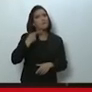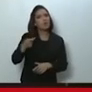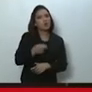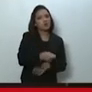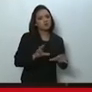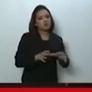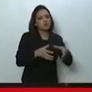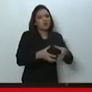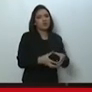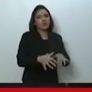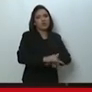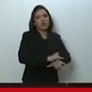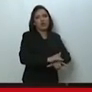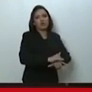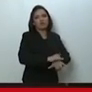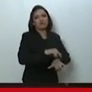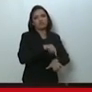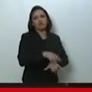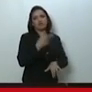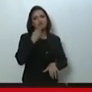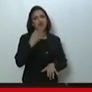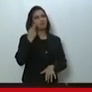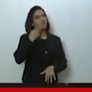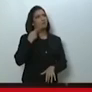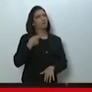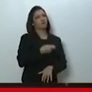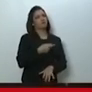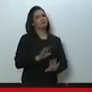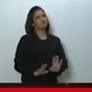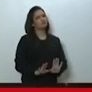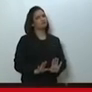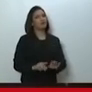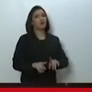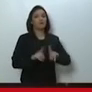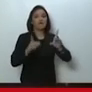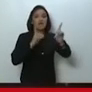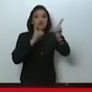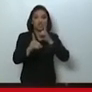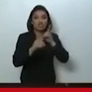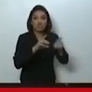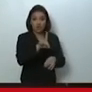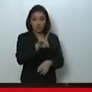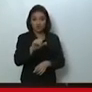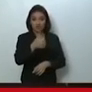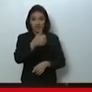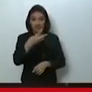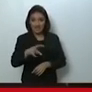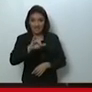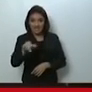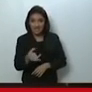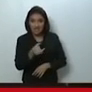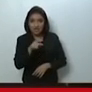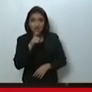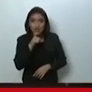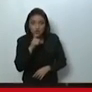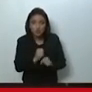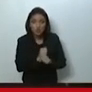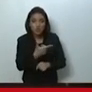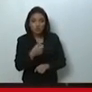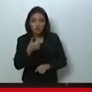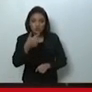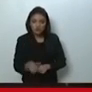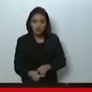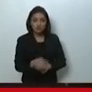força-tarefa da operação lava-jato nas conversas obtidas em diálogo travado em Treze de Julho de 2017 entre Os